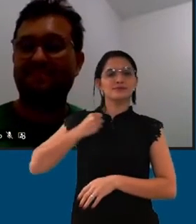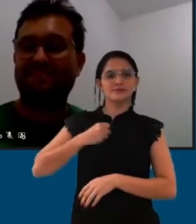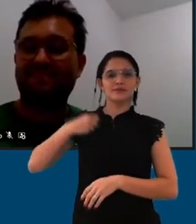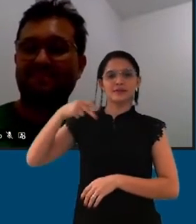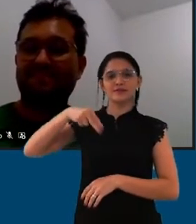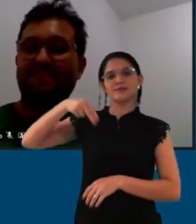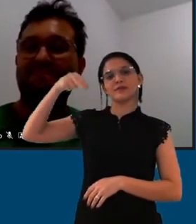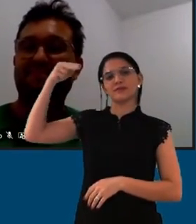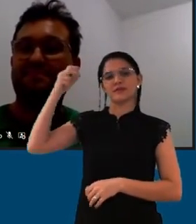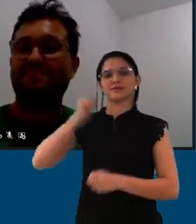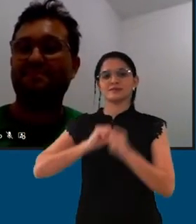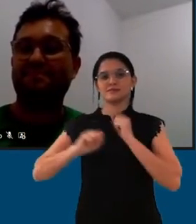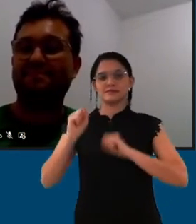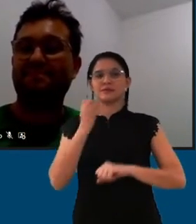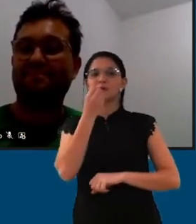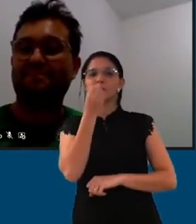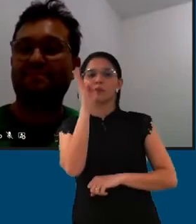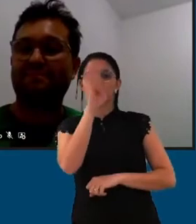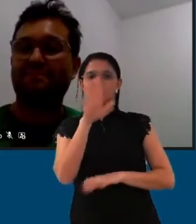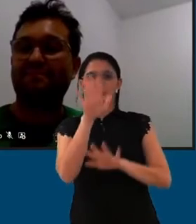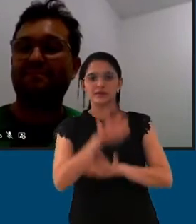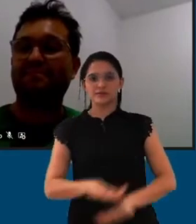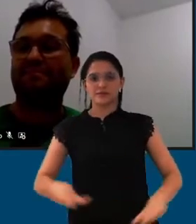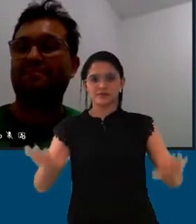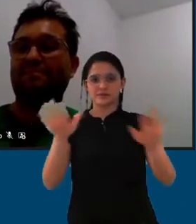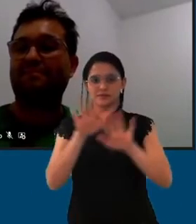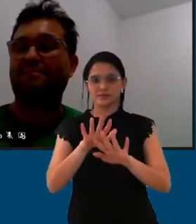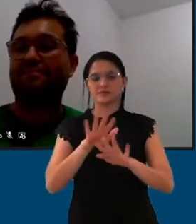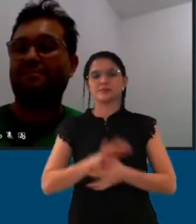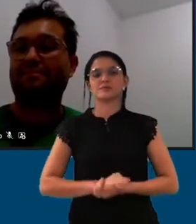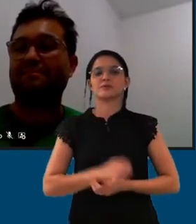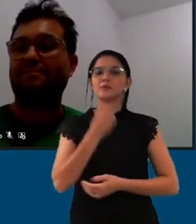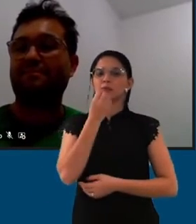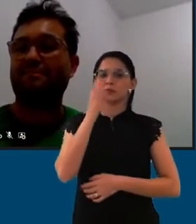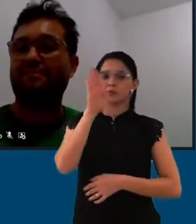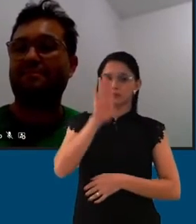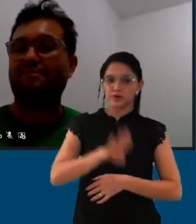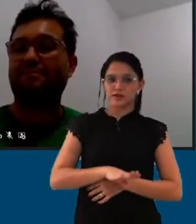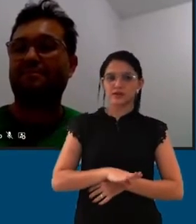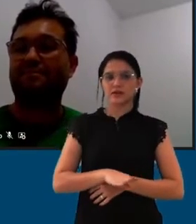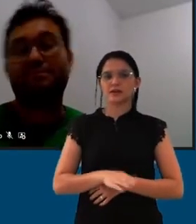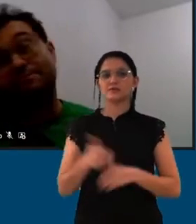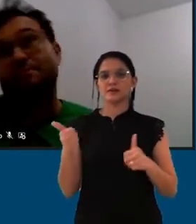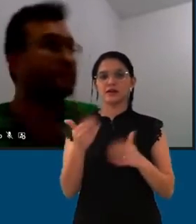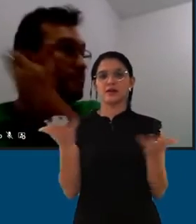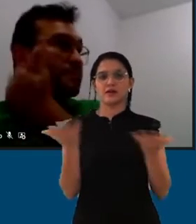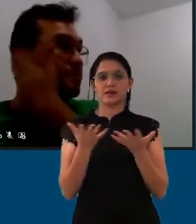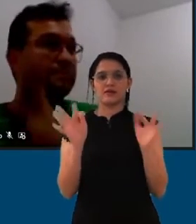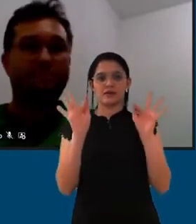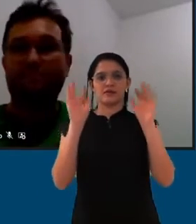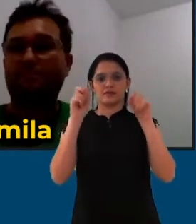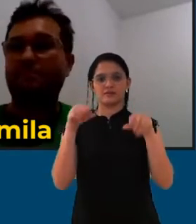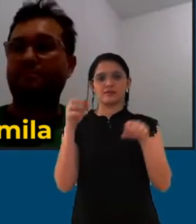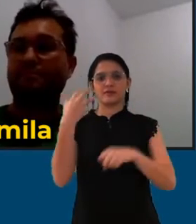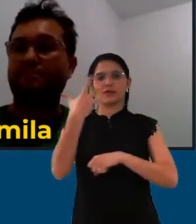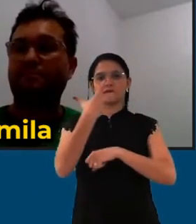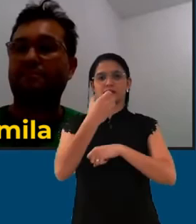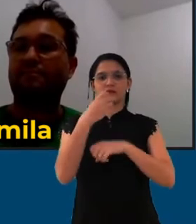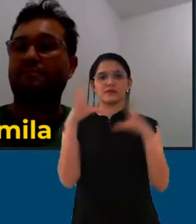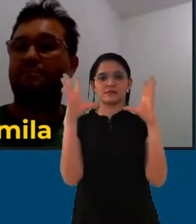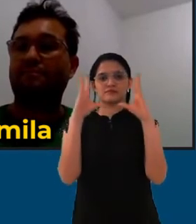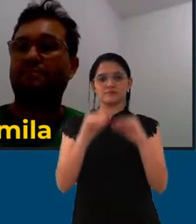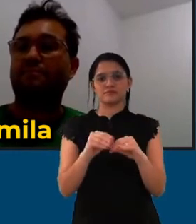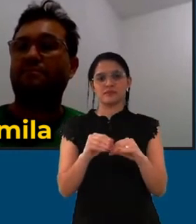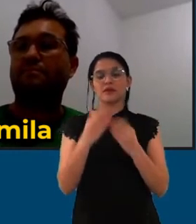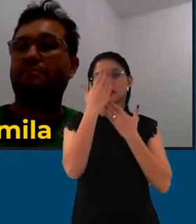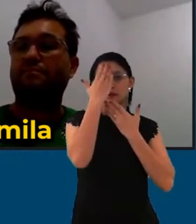tempo. Boa tarde para todos. Tá? Boa tarde para todos. Vou estar encerrando a gravação. Agradeço